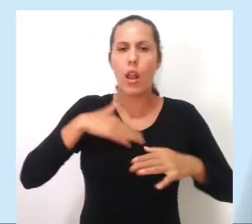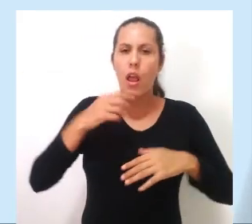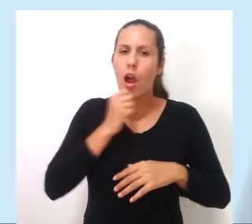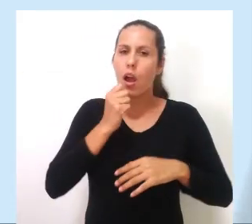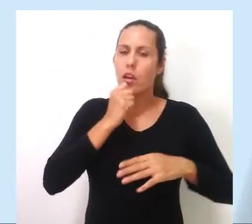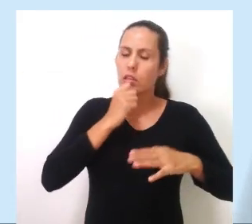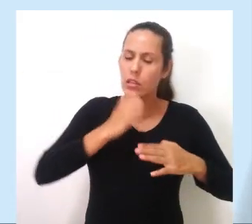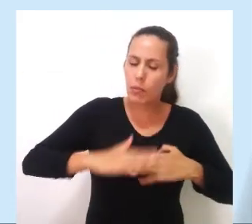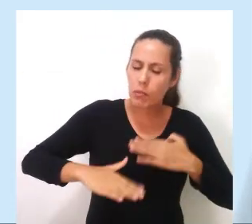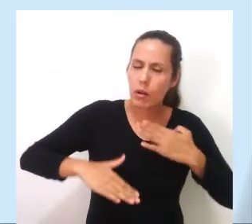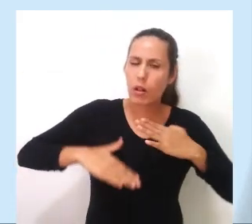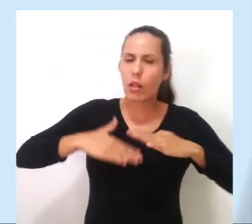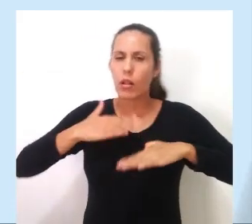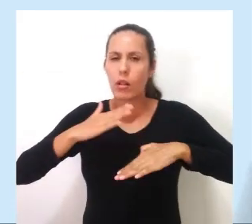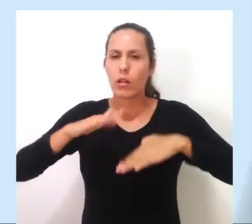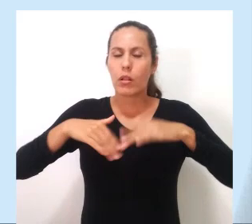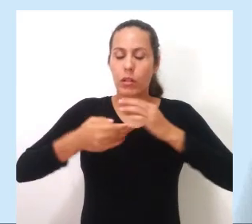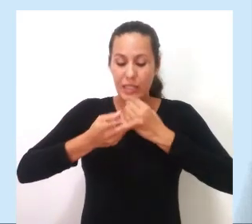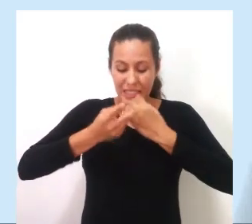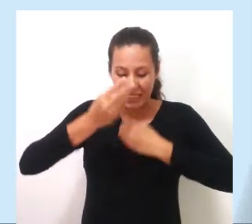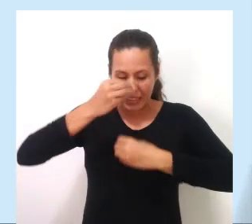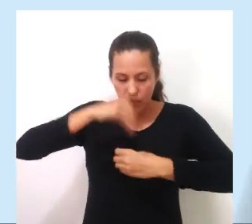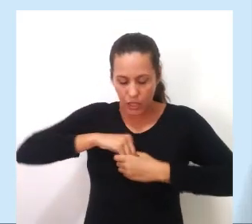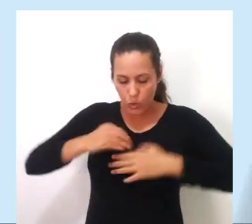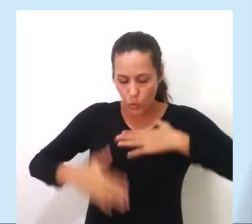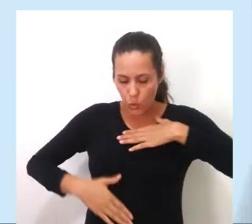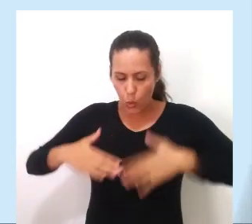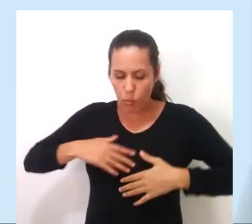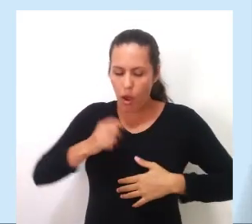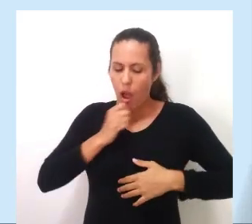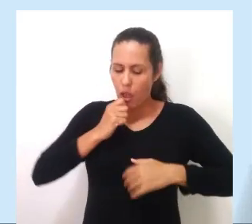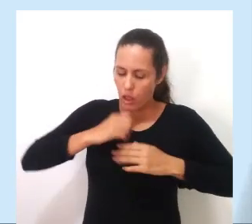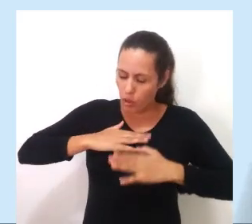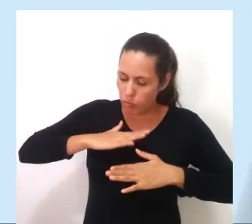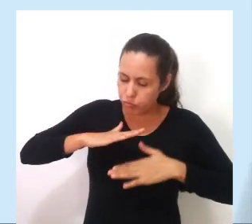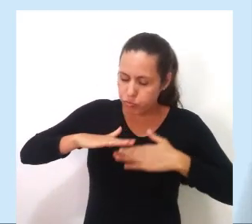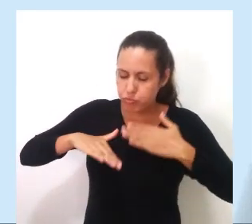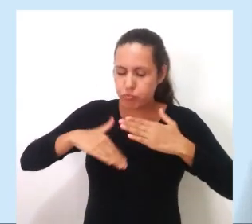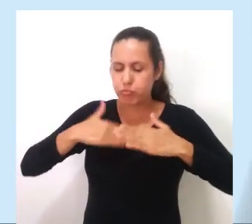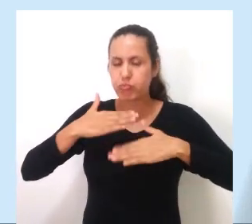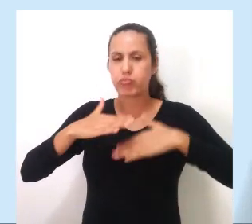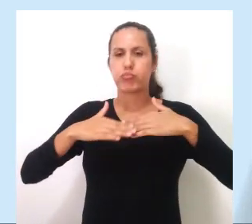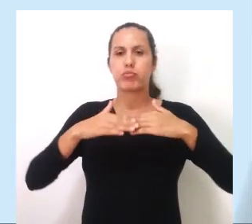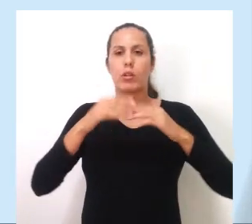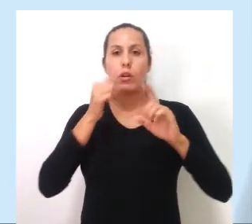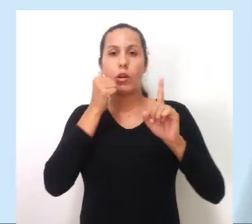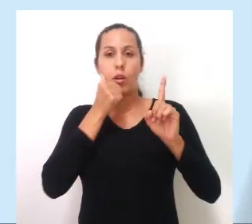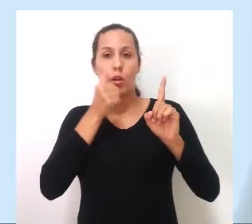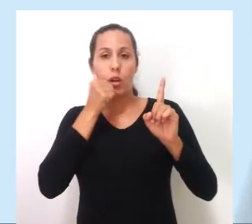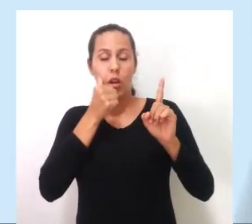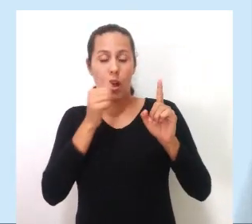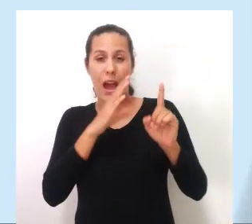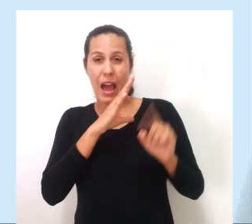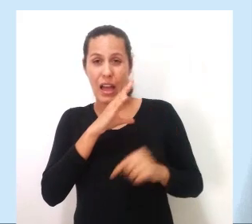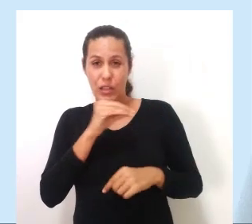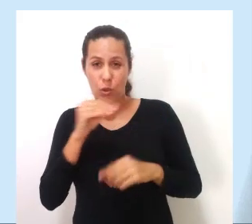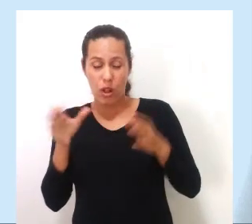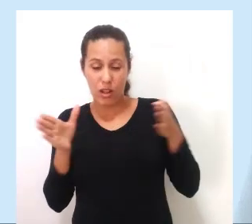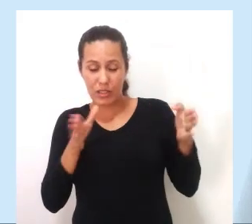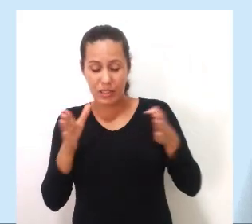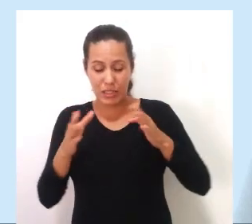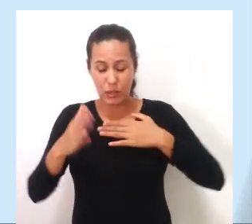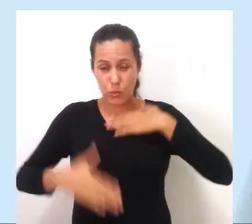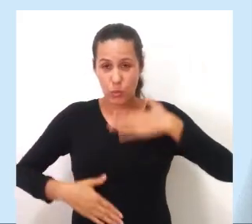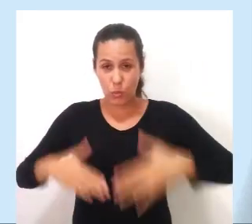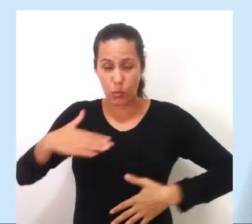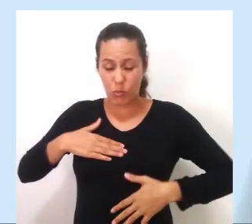de transformação externa e interna. E o corpo da mulher e da adolescente,